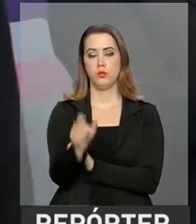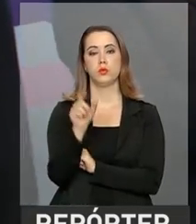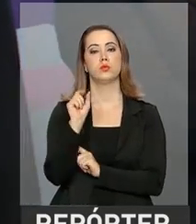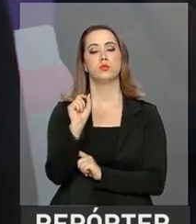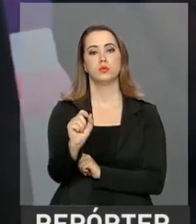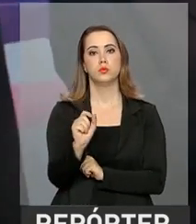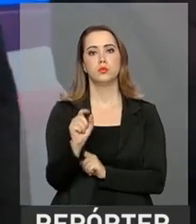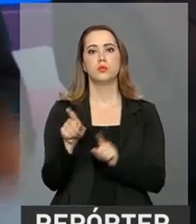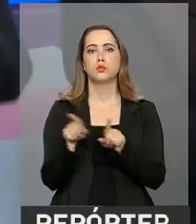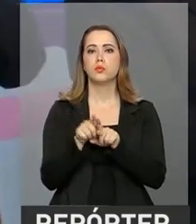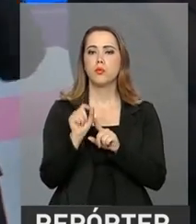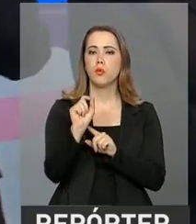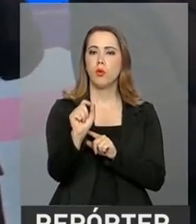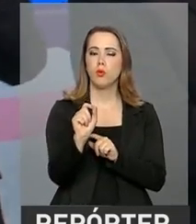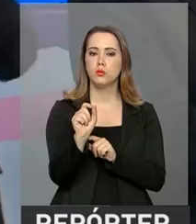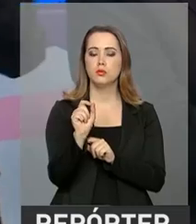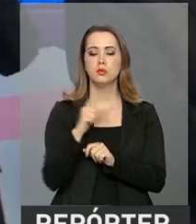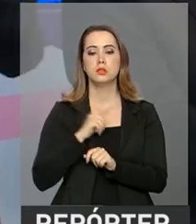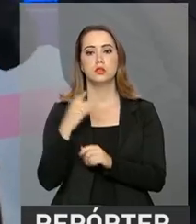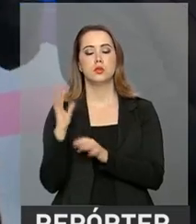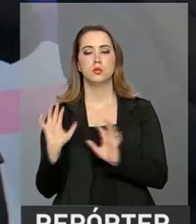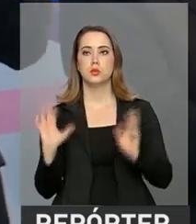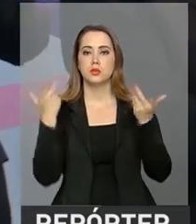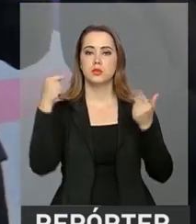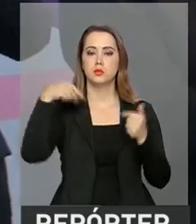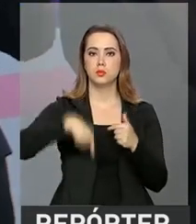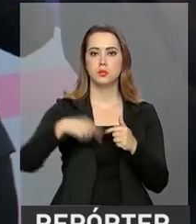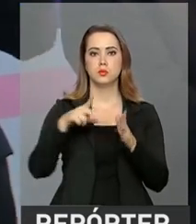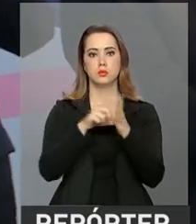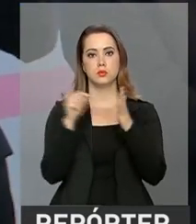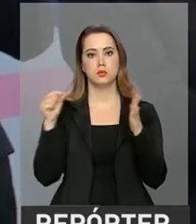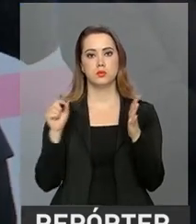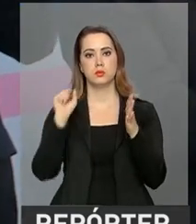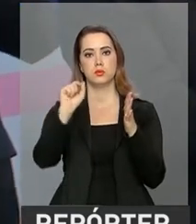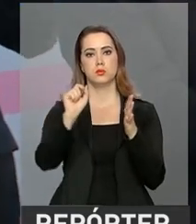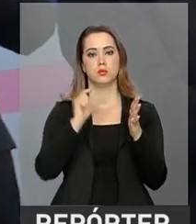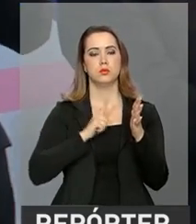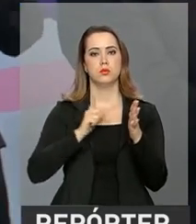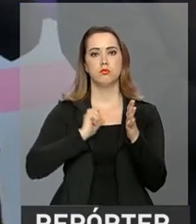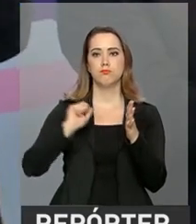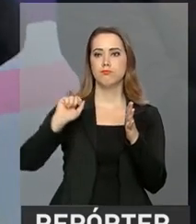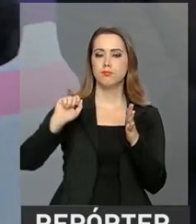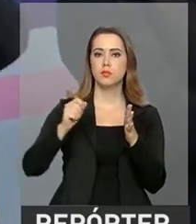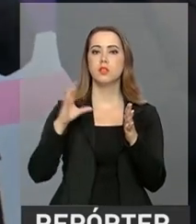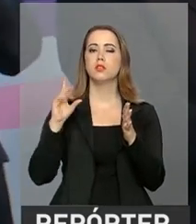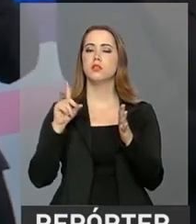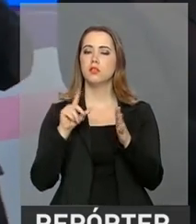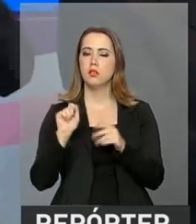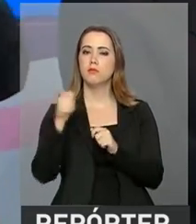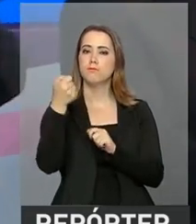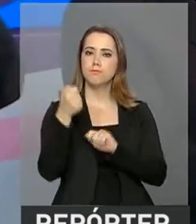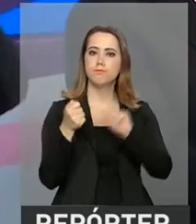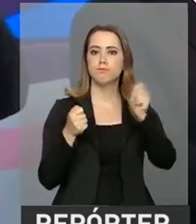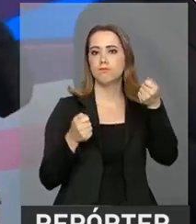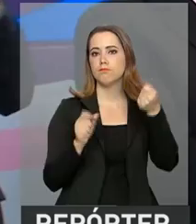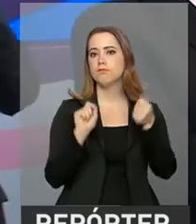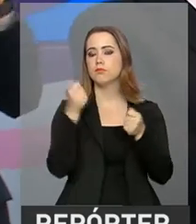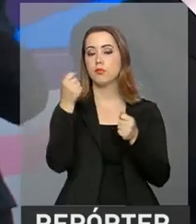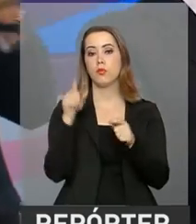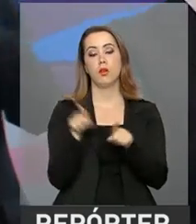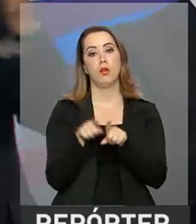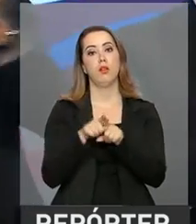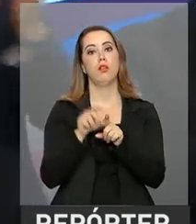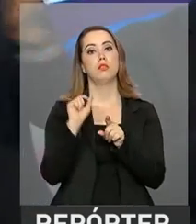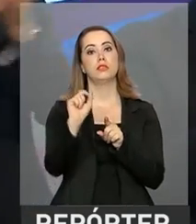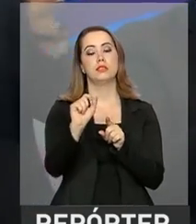Nascimento Ferreira foi uma cerimônia aqui no Palácio do Planalto carregada de simbolismo como você disse agora a tocha